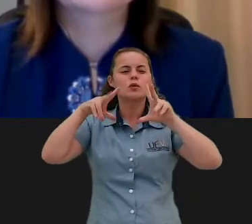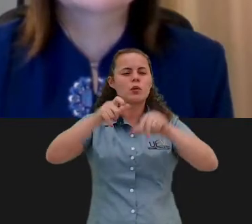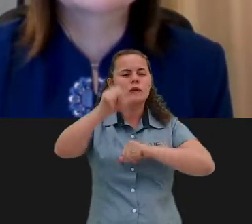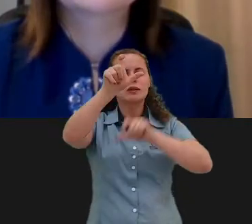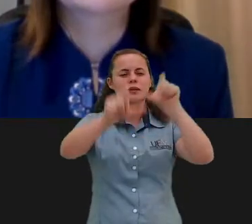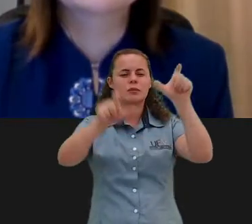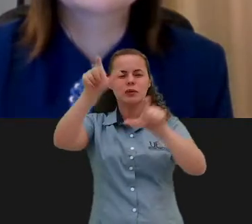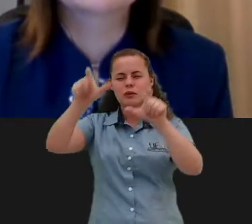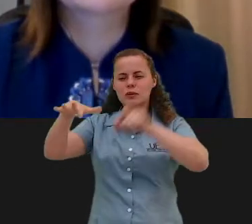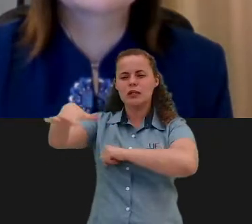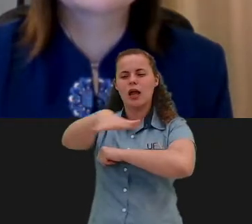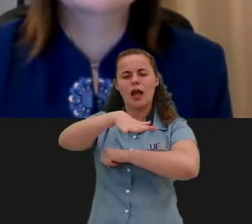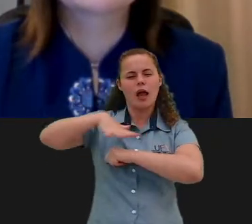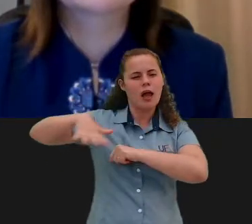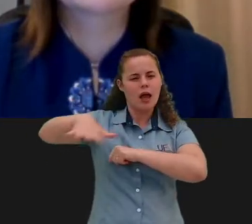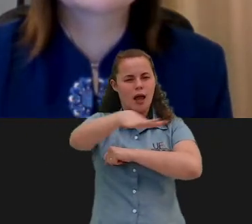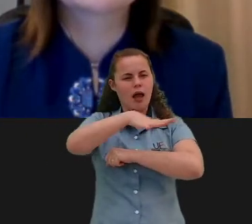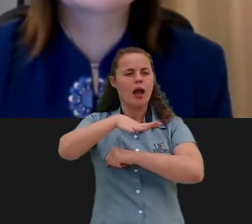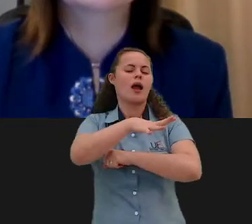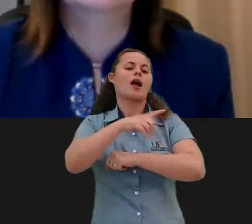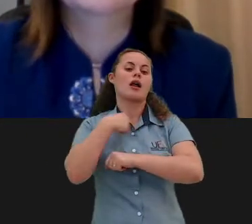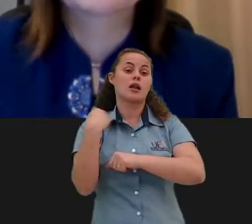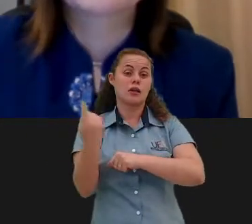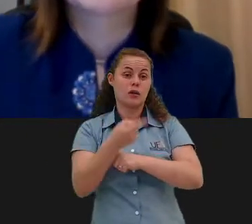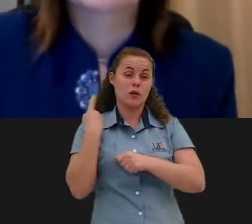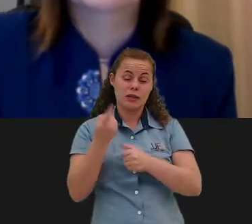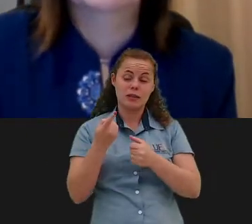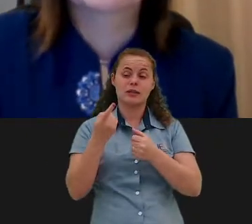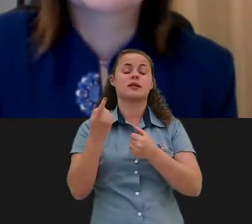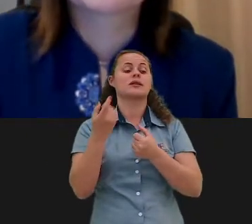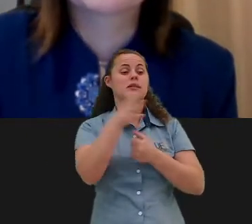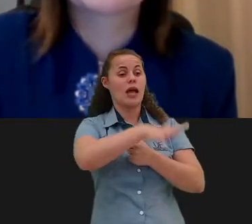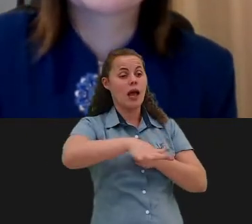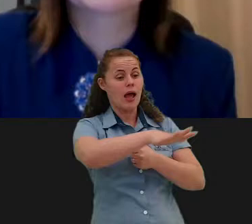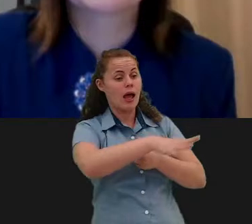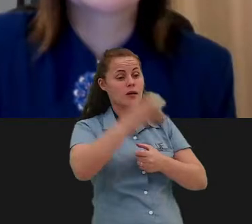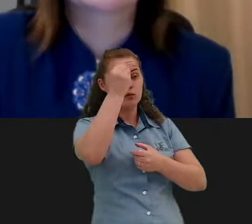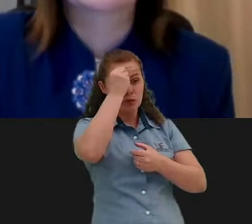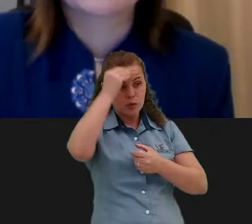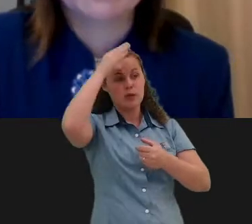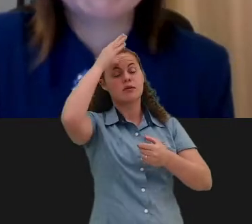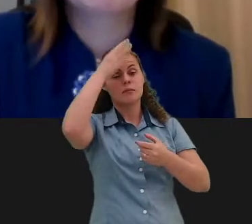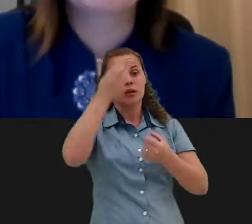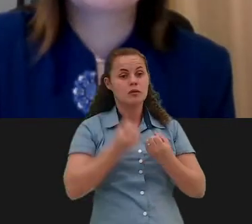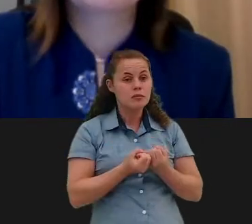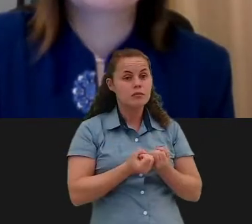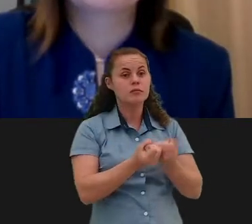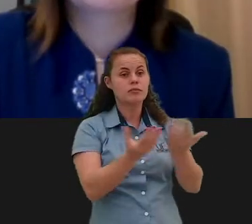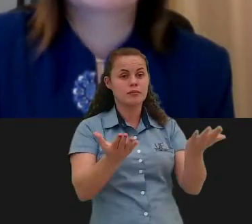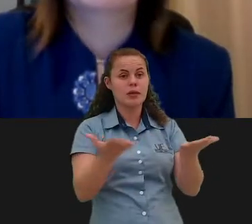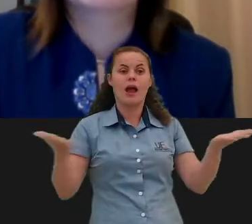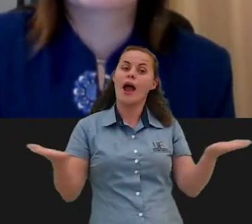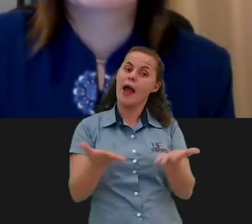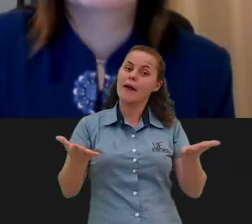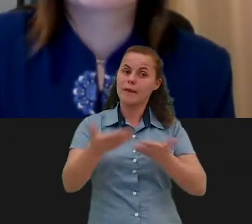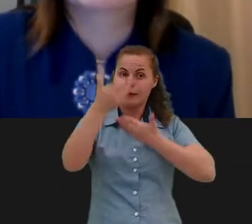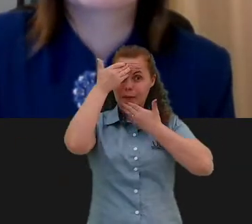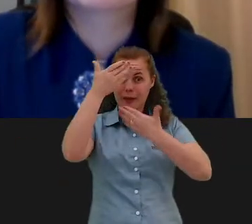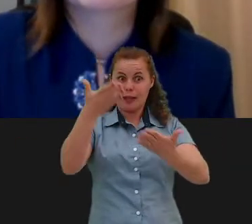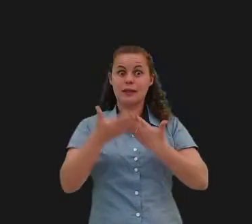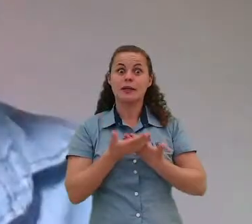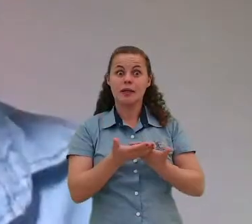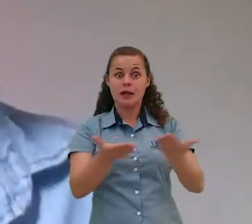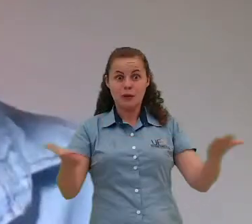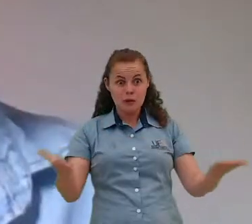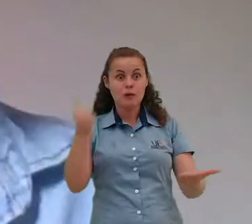interagindo nessa área e aplicar nas nossas devidas áreas. Muito obrigado. Agora eu agradeço a todos e todas